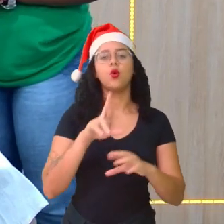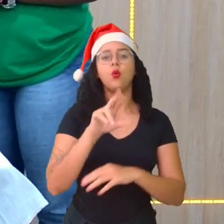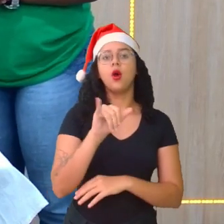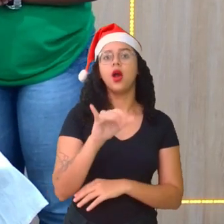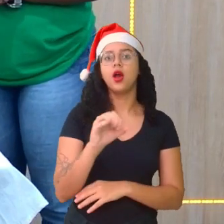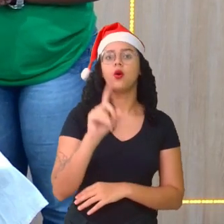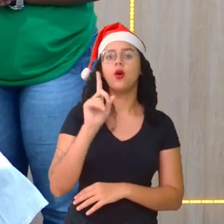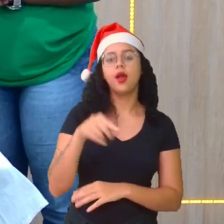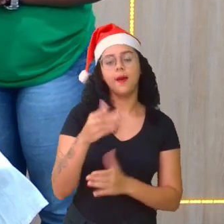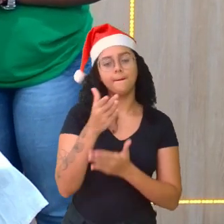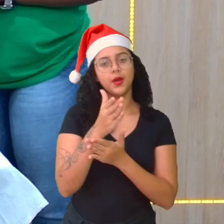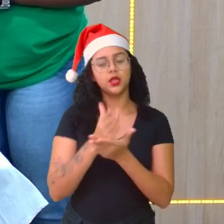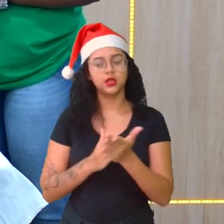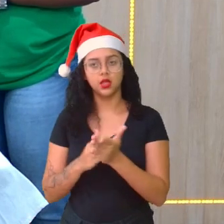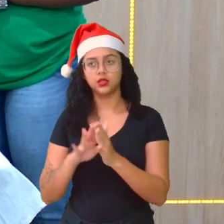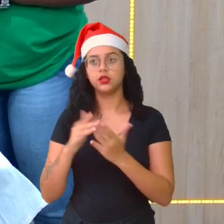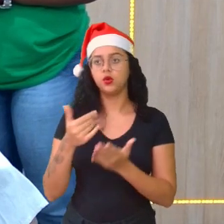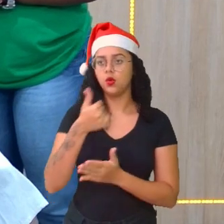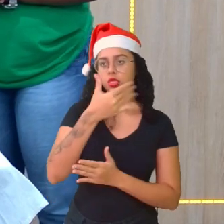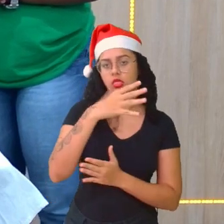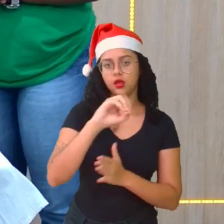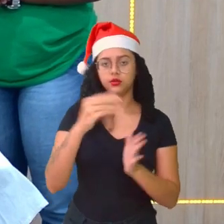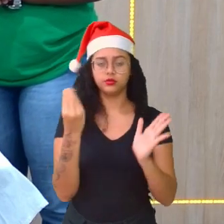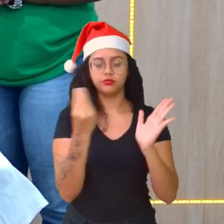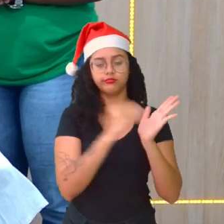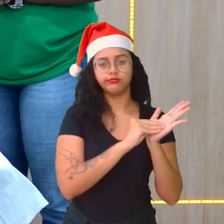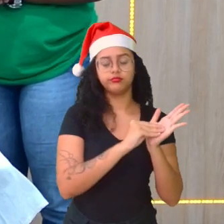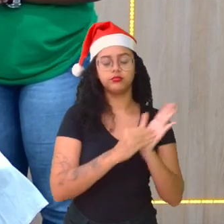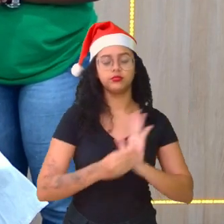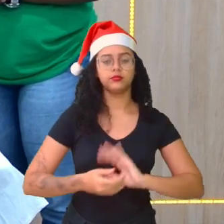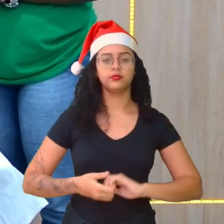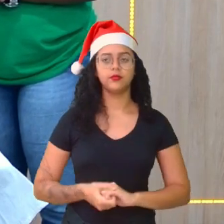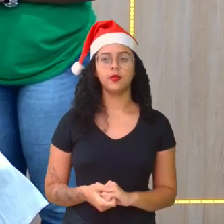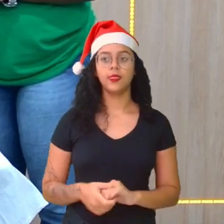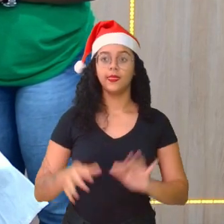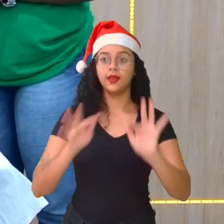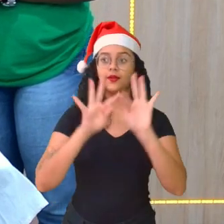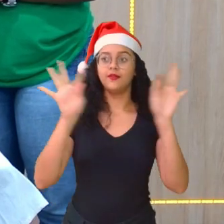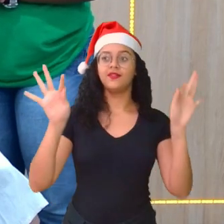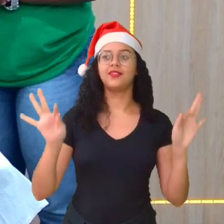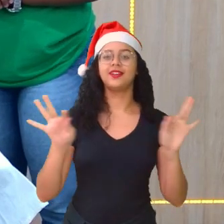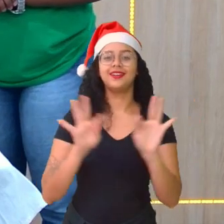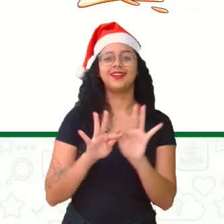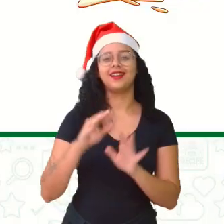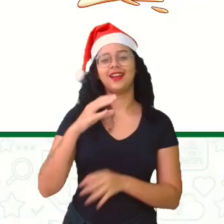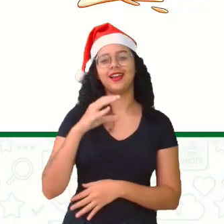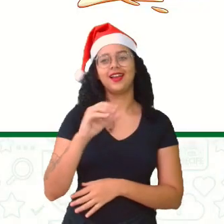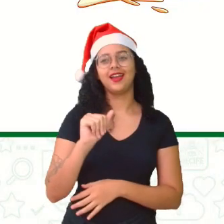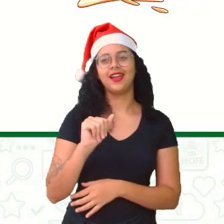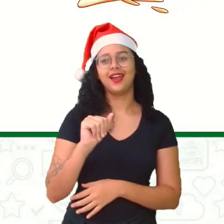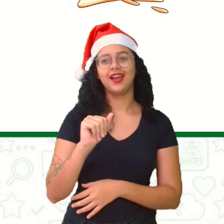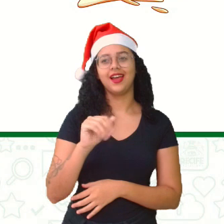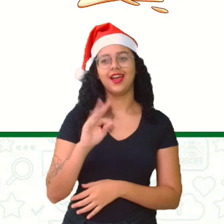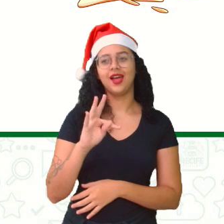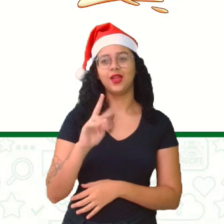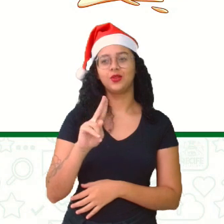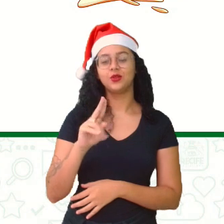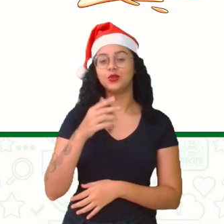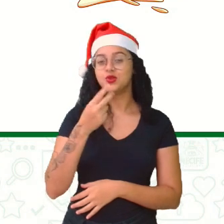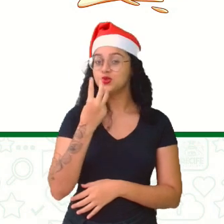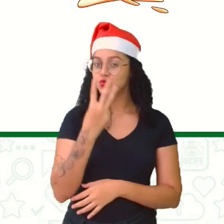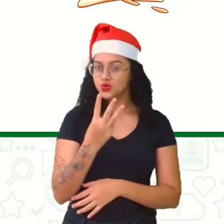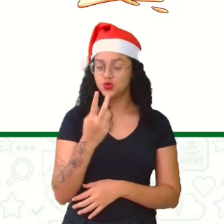Exatamente. Então, a gente vai colocar aí as informações necessárias para resolver. Ó. A fórmula, cachupiri, cachupiri. Olha